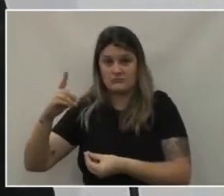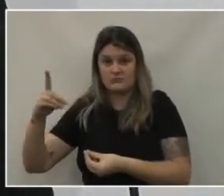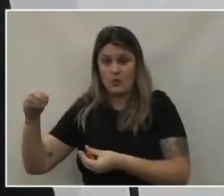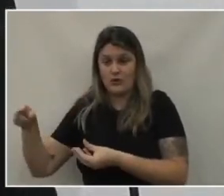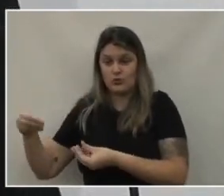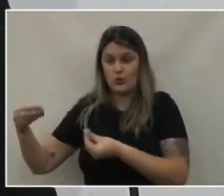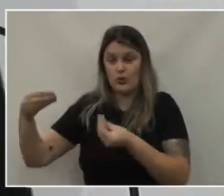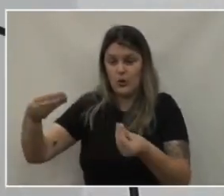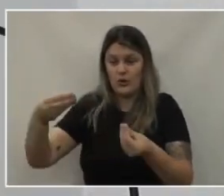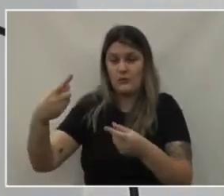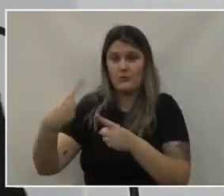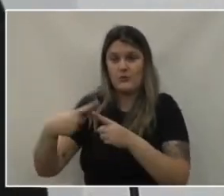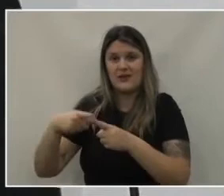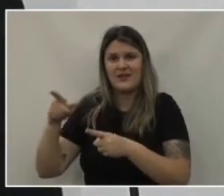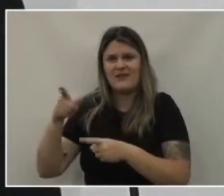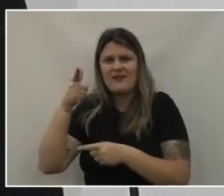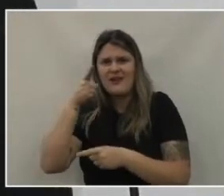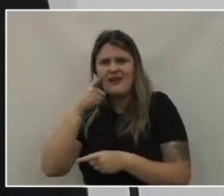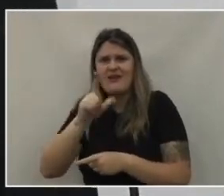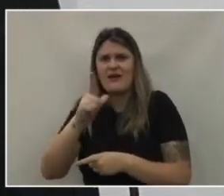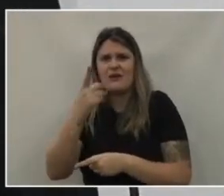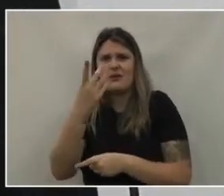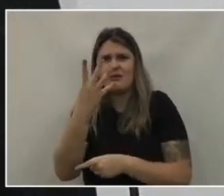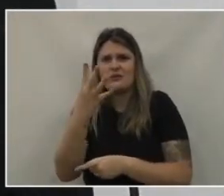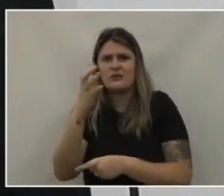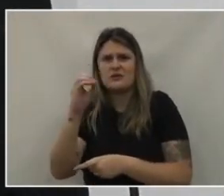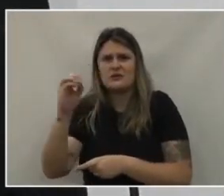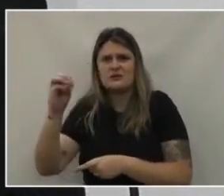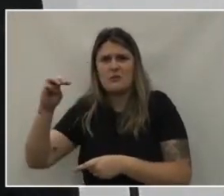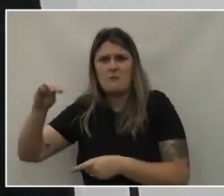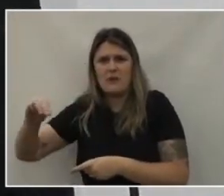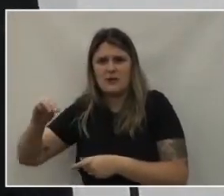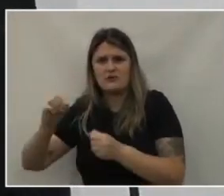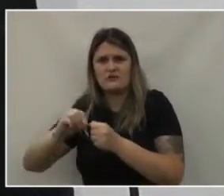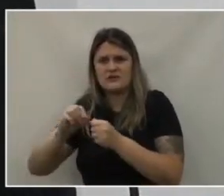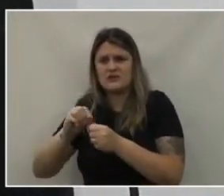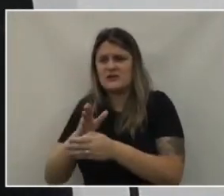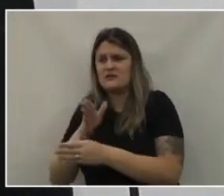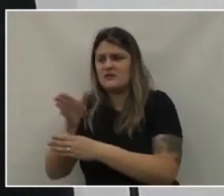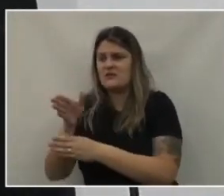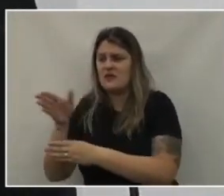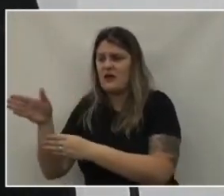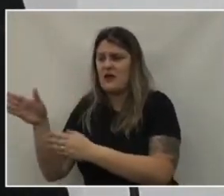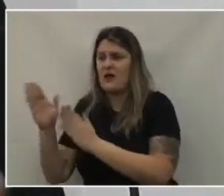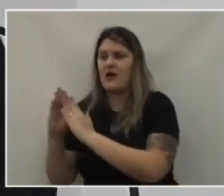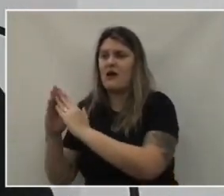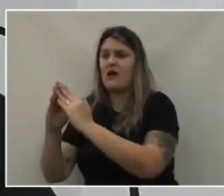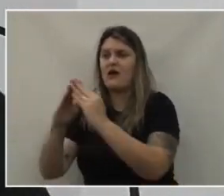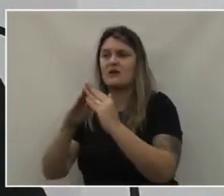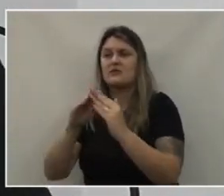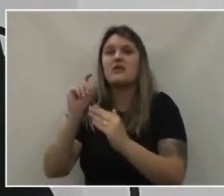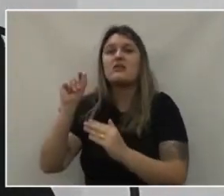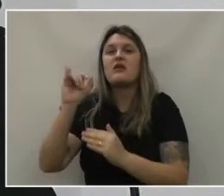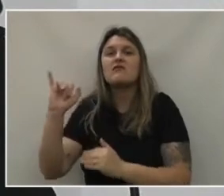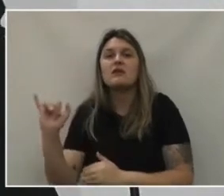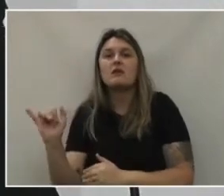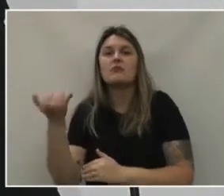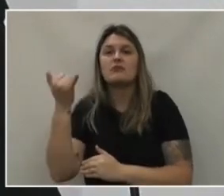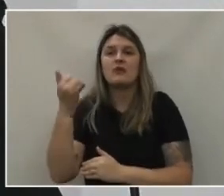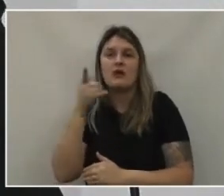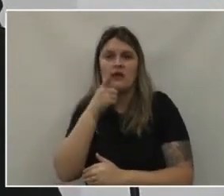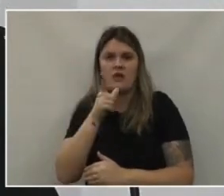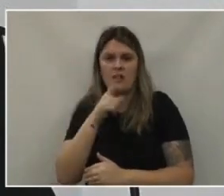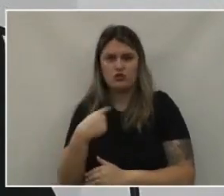porque ele vai ter 400 e poucos metros virados para ele fazer entradas de casas. Quem que é o mais beneficiado?